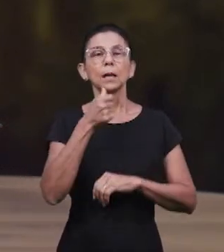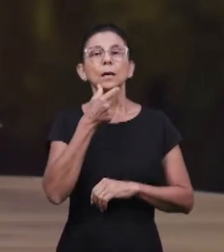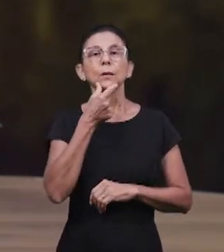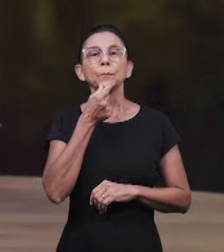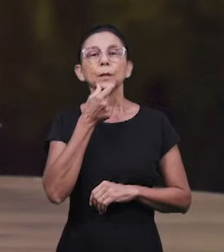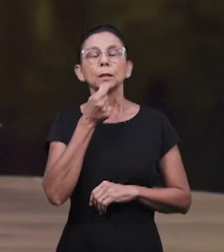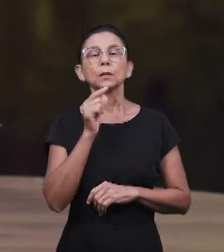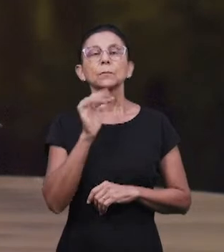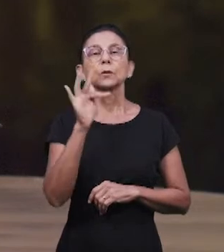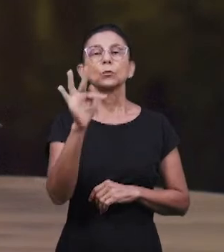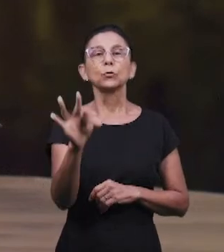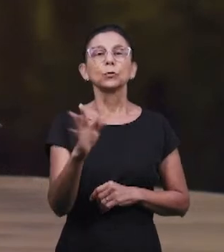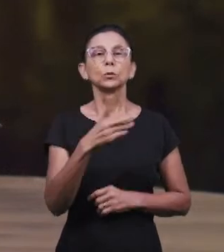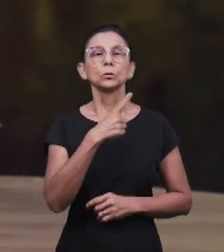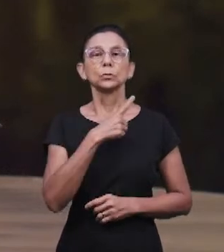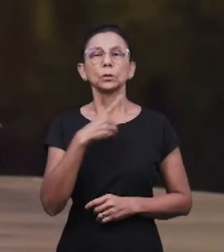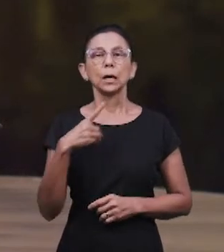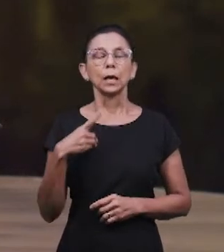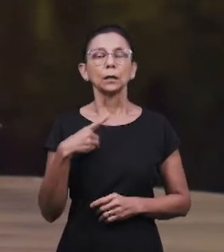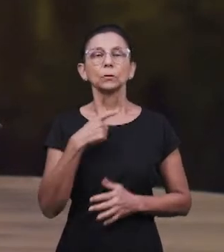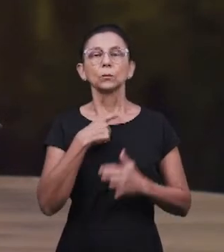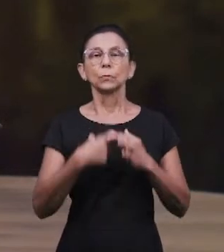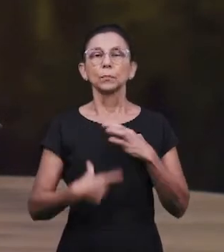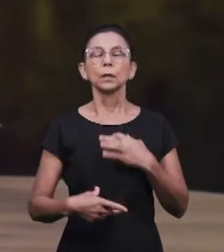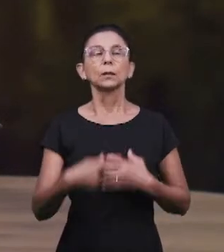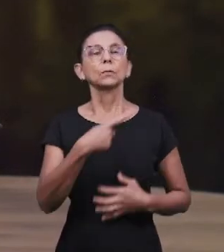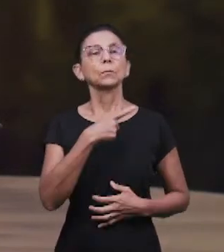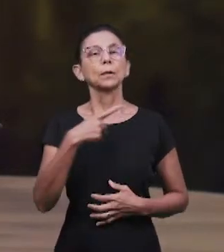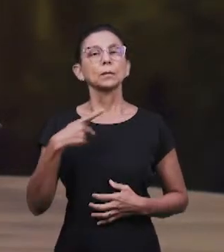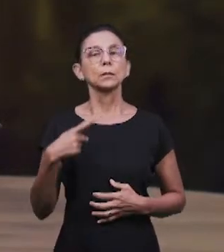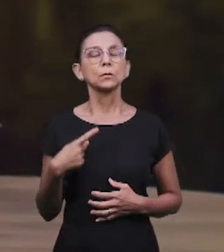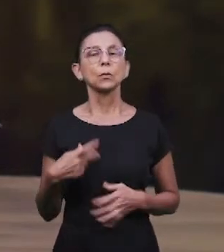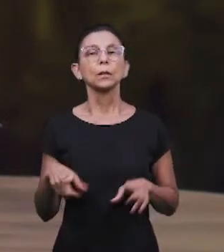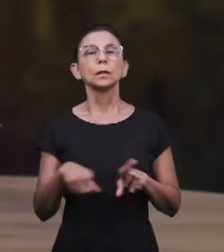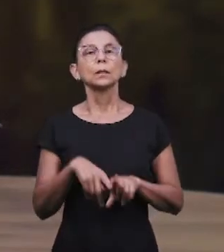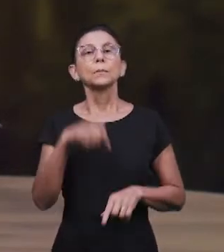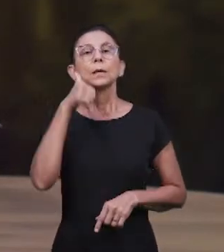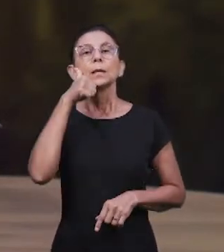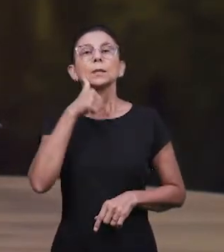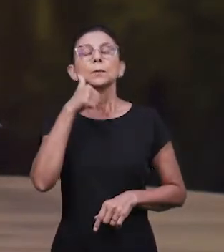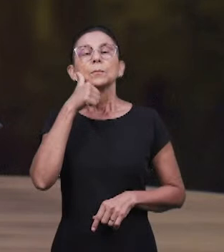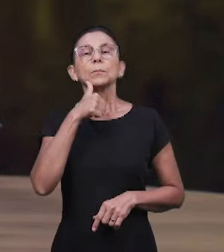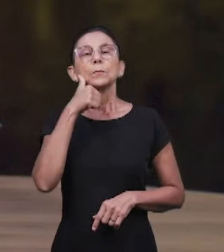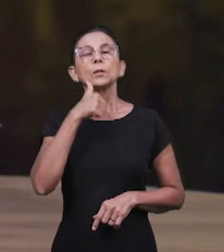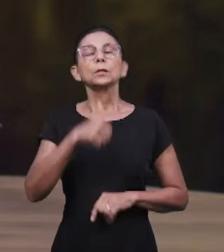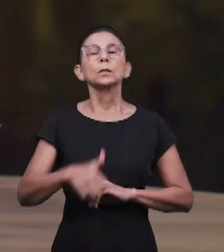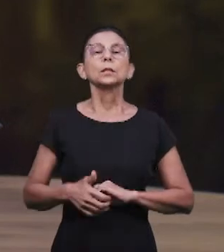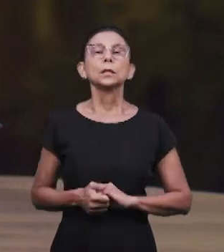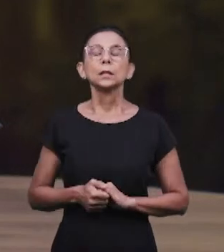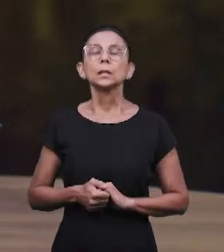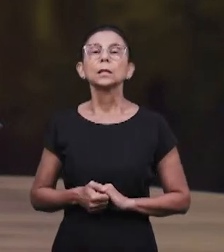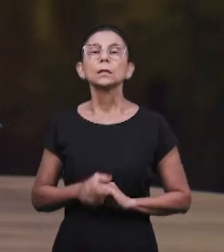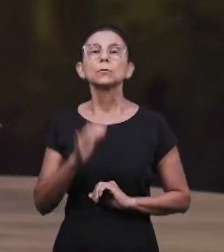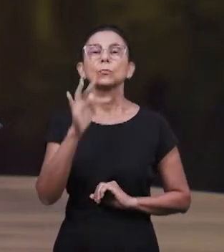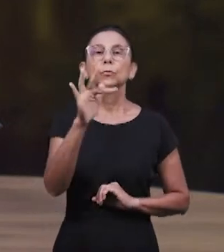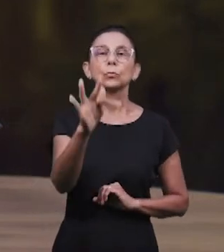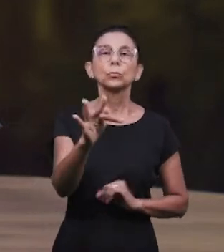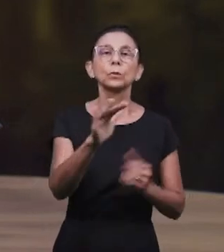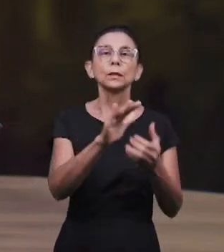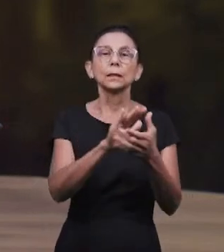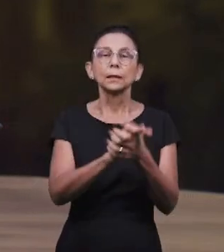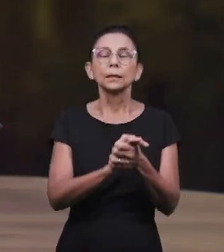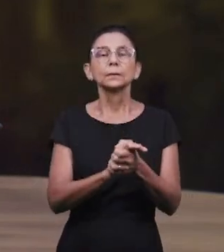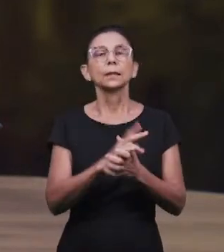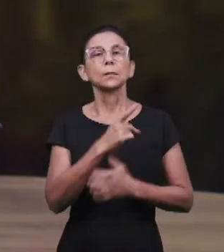igrejas e meninas para também serem companheiras, esposas de quando elas